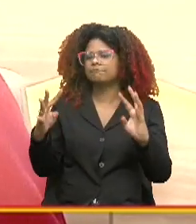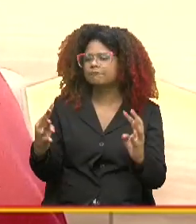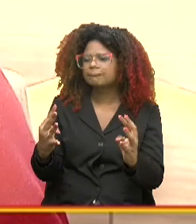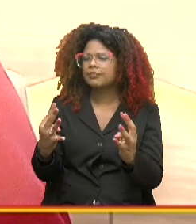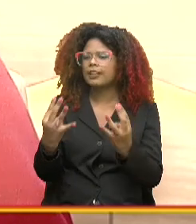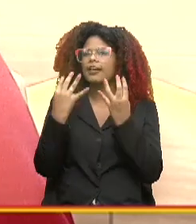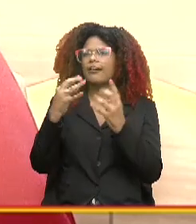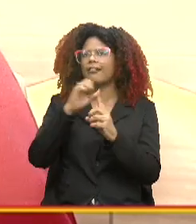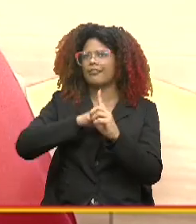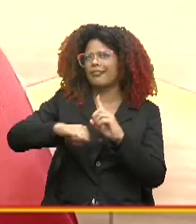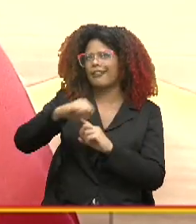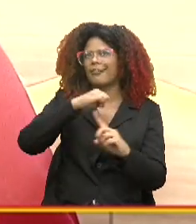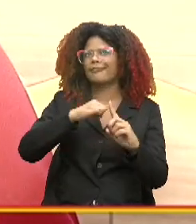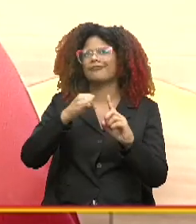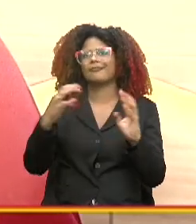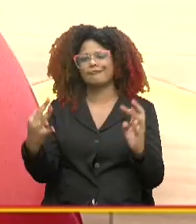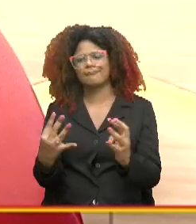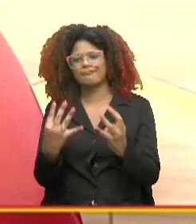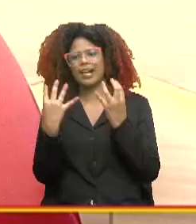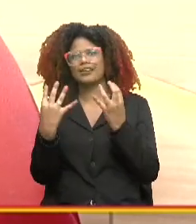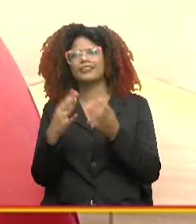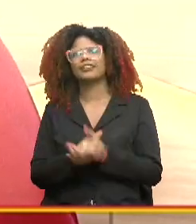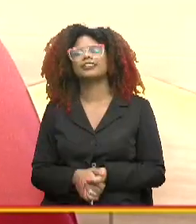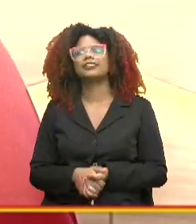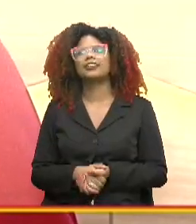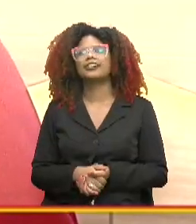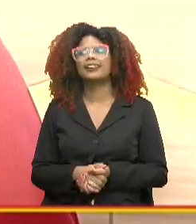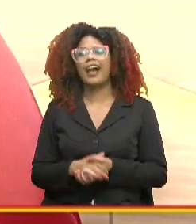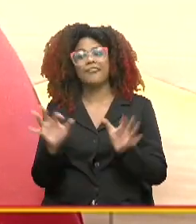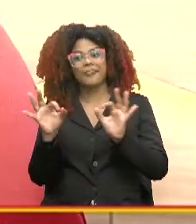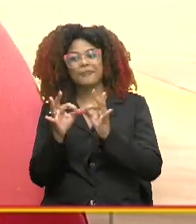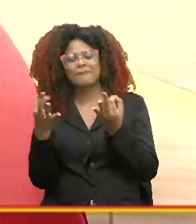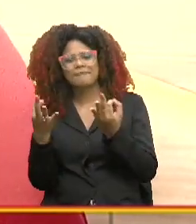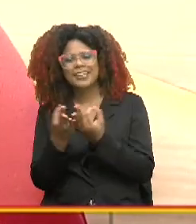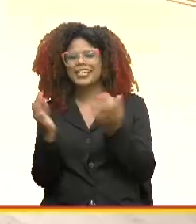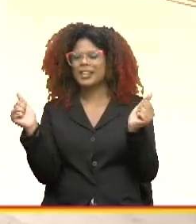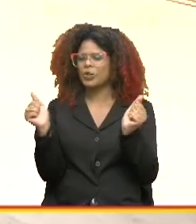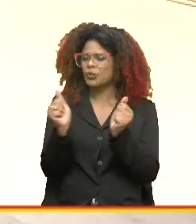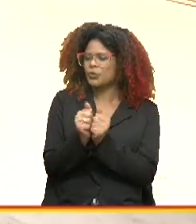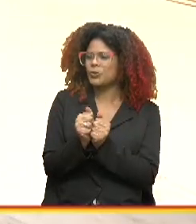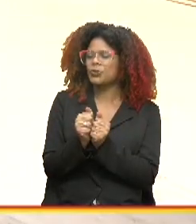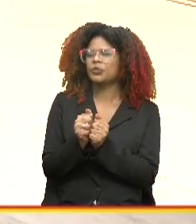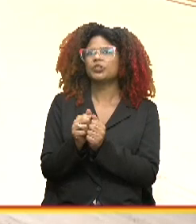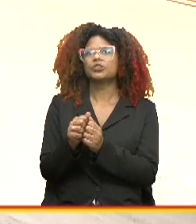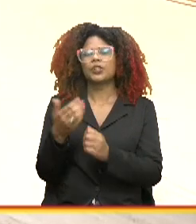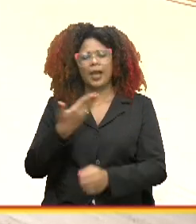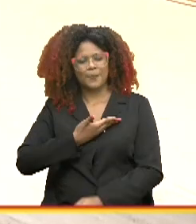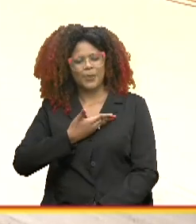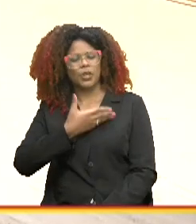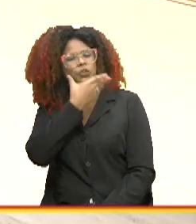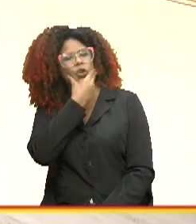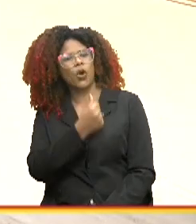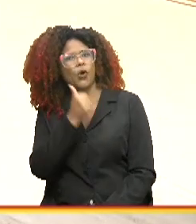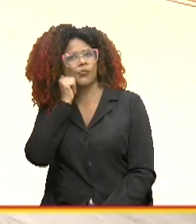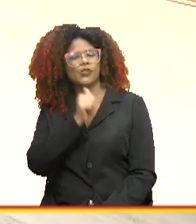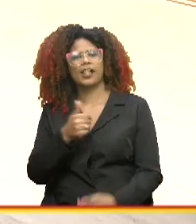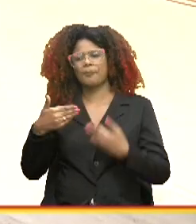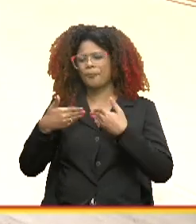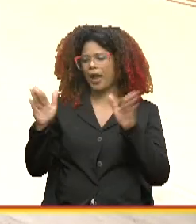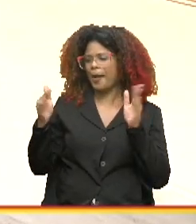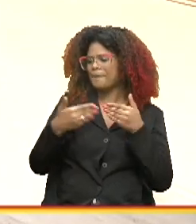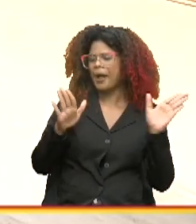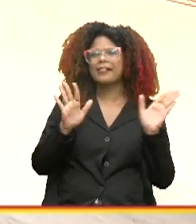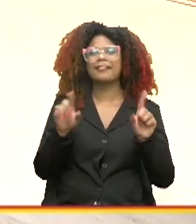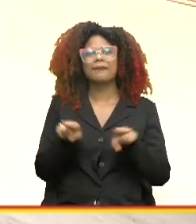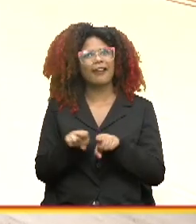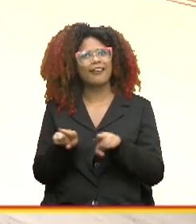para a sociedade e é muito interessante que a família foi saindo do armário os amigos e as amigas foram saindo do armário e uma